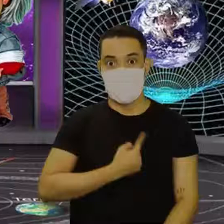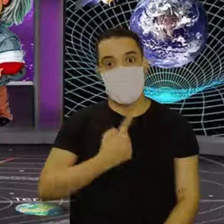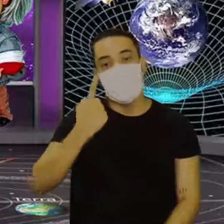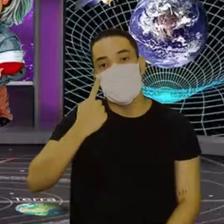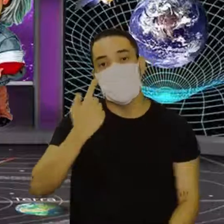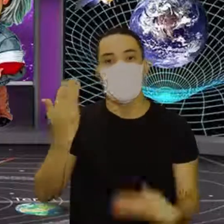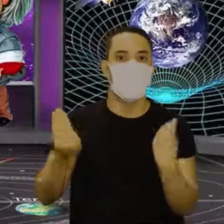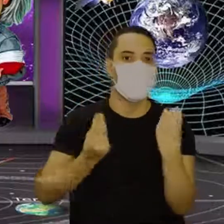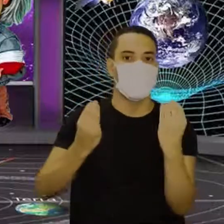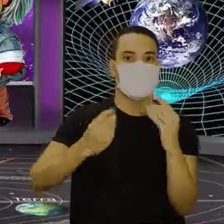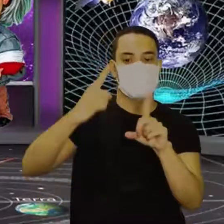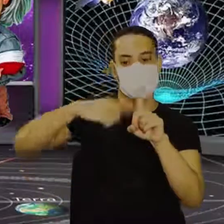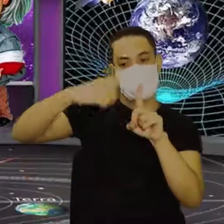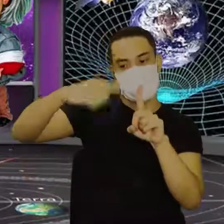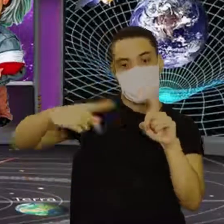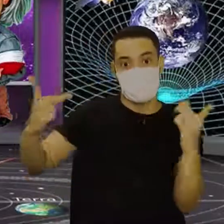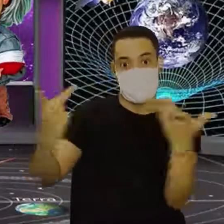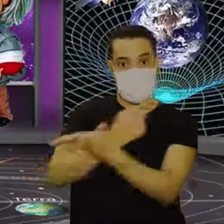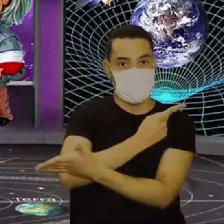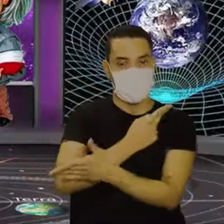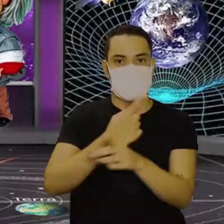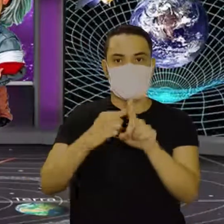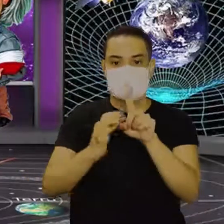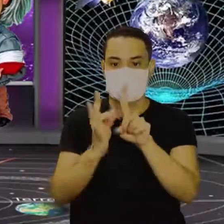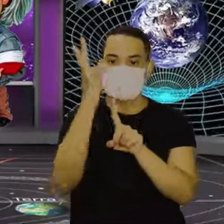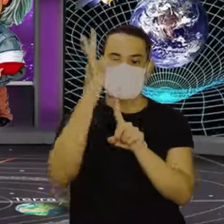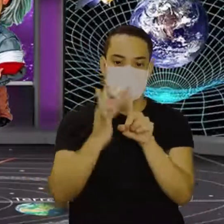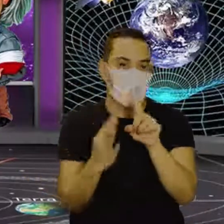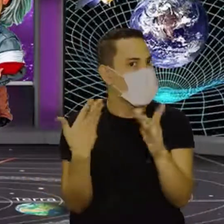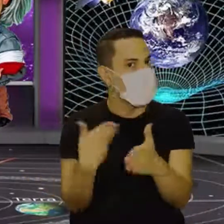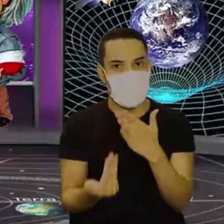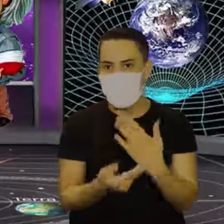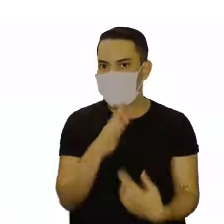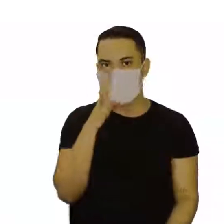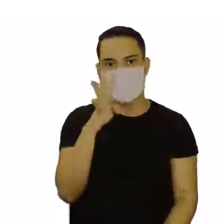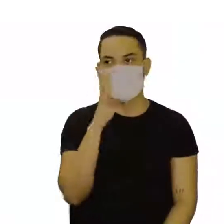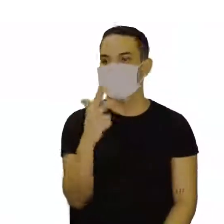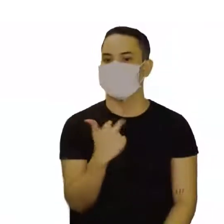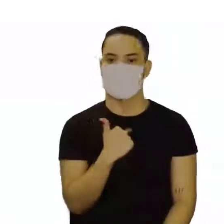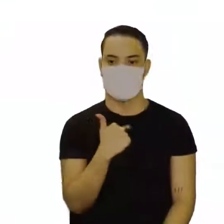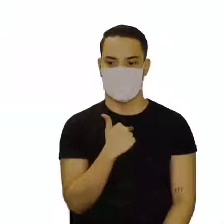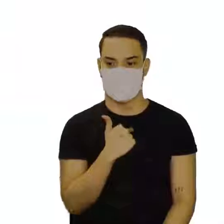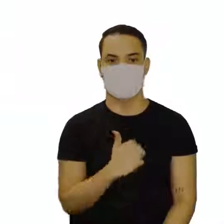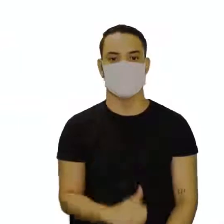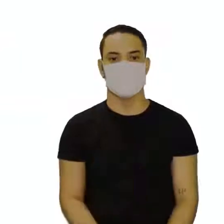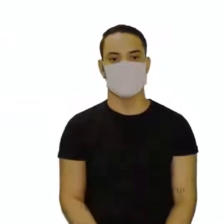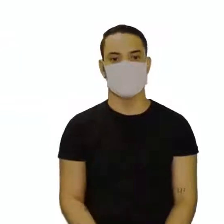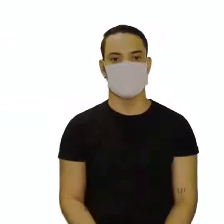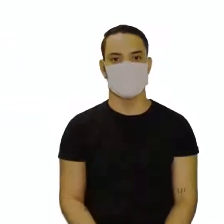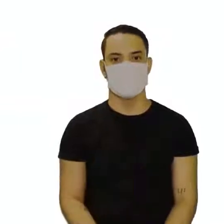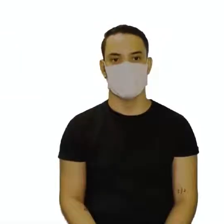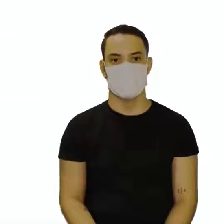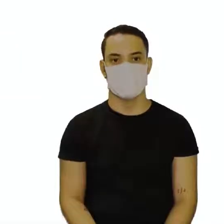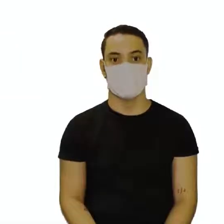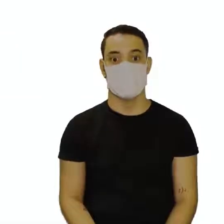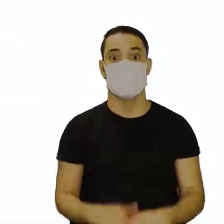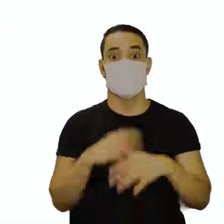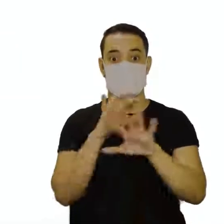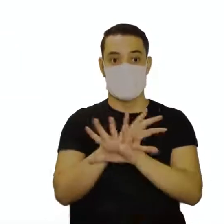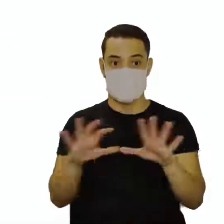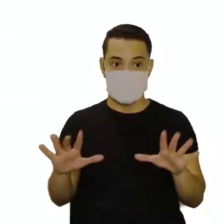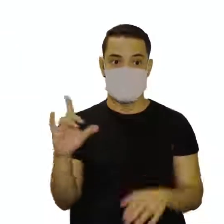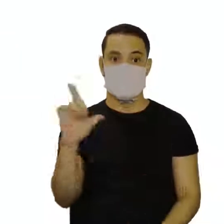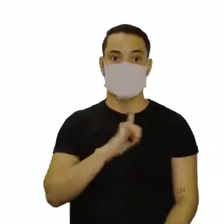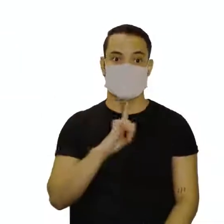de temperatura. Não é para qualquer temperatura, tá bom? Então vamos lá. Então continuando. Dessa